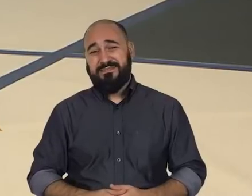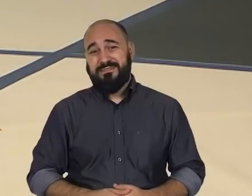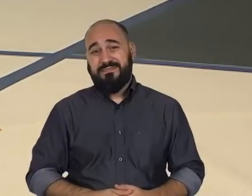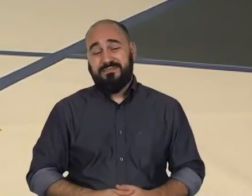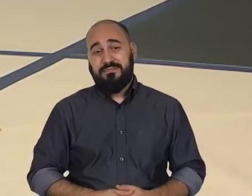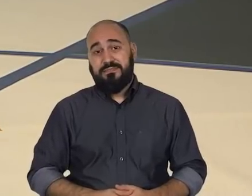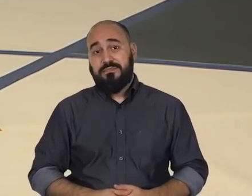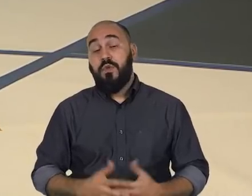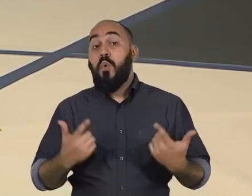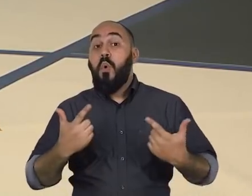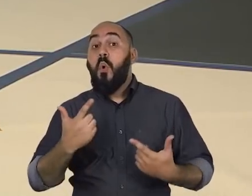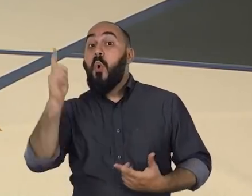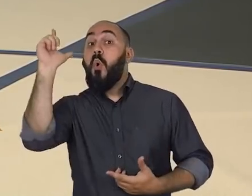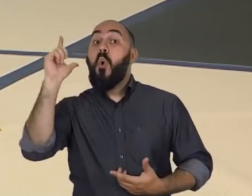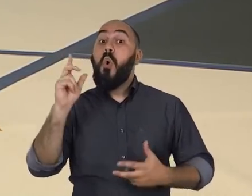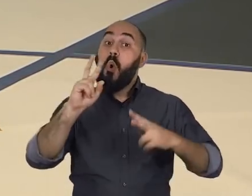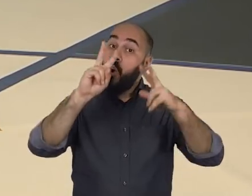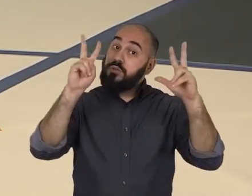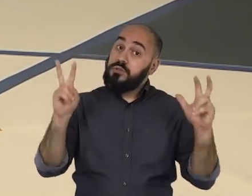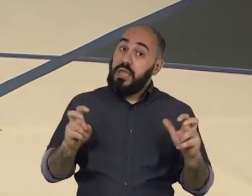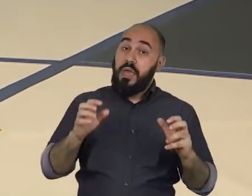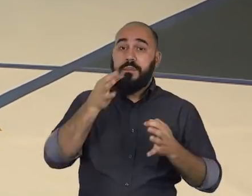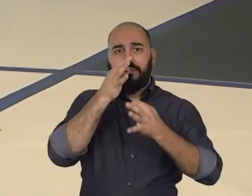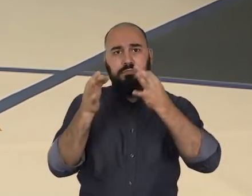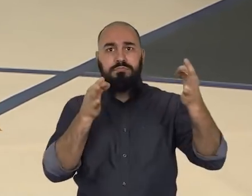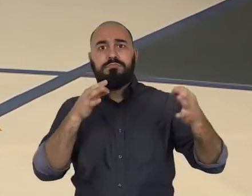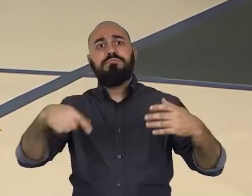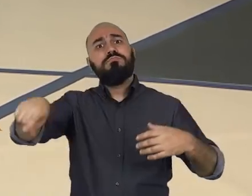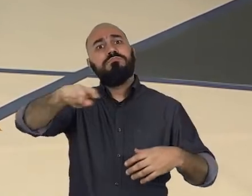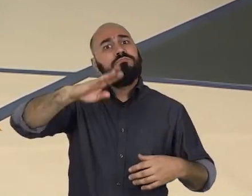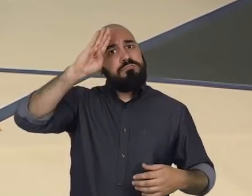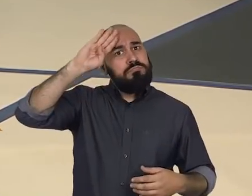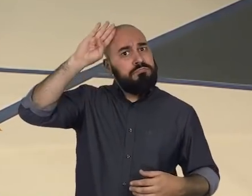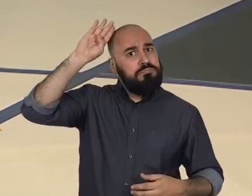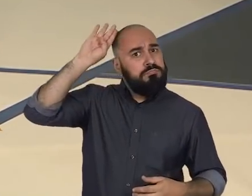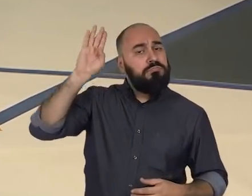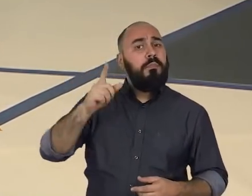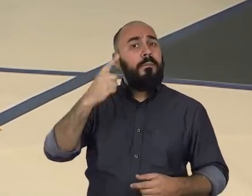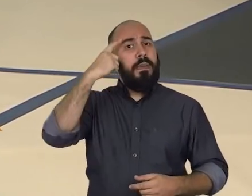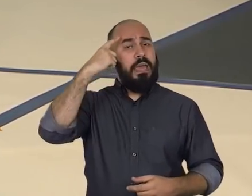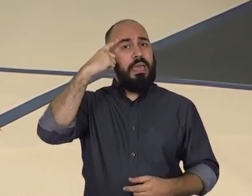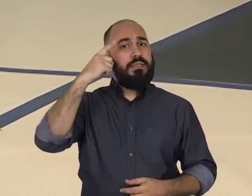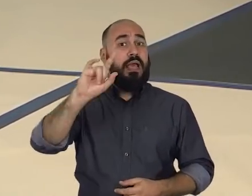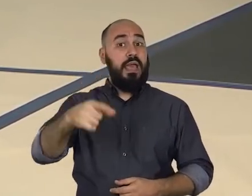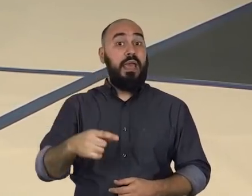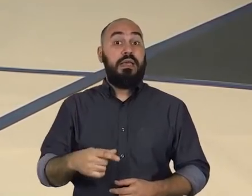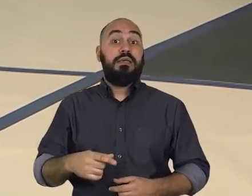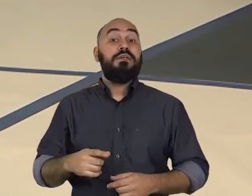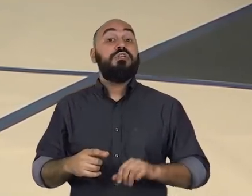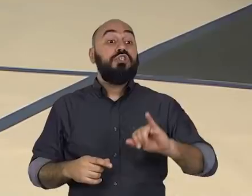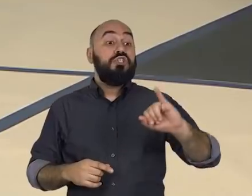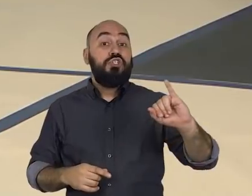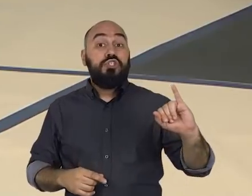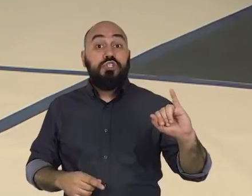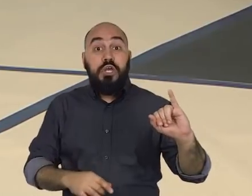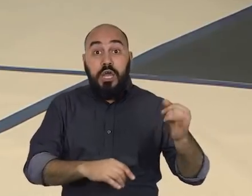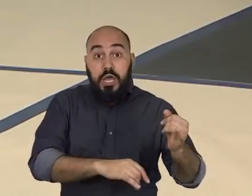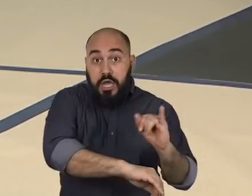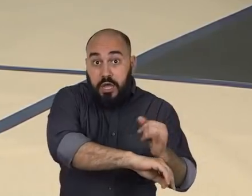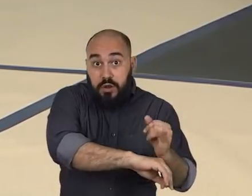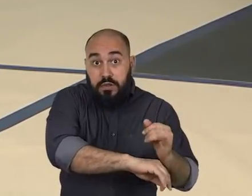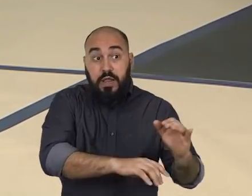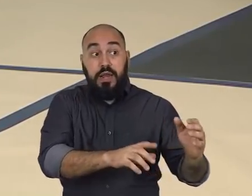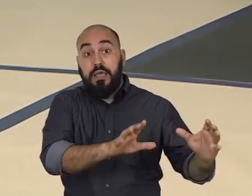Um outro tema em discussão entre os acadêmicos é o chamado exílio de Jerusalém, que eles dão o nome de mito da